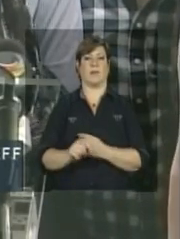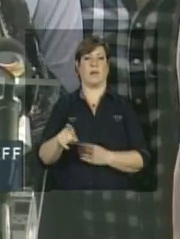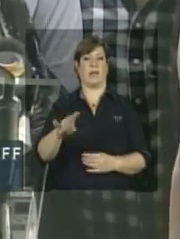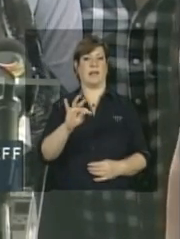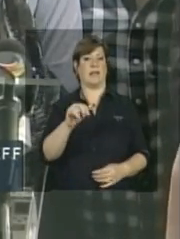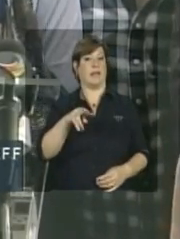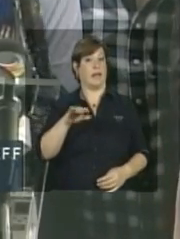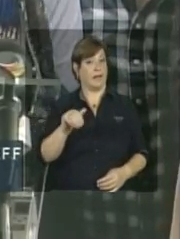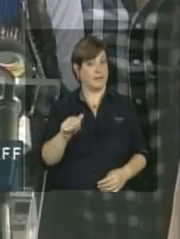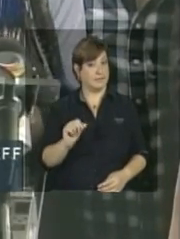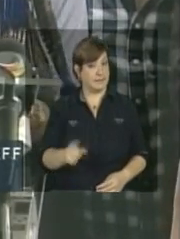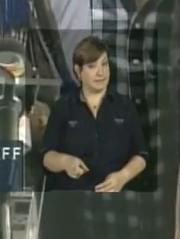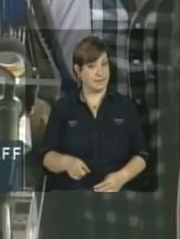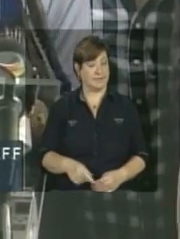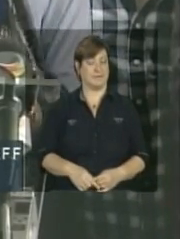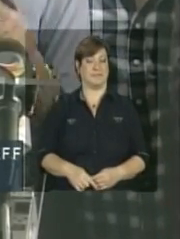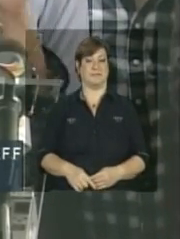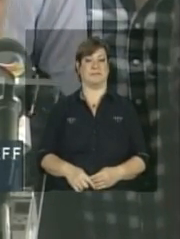Tânia.